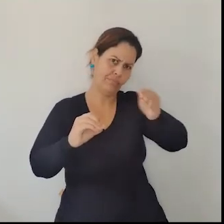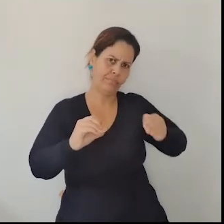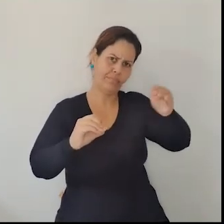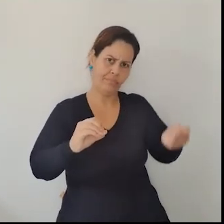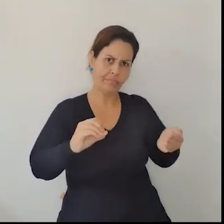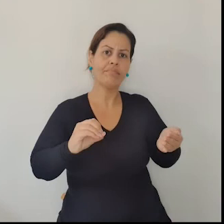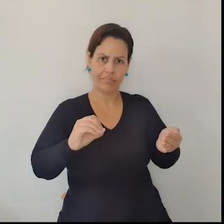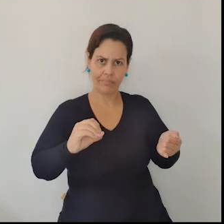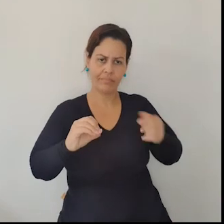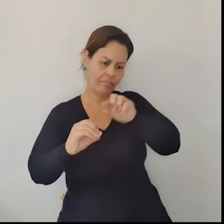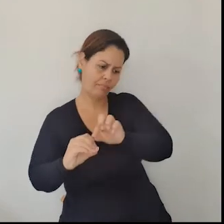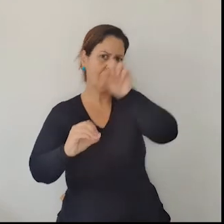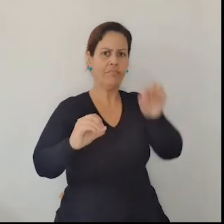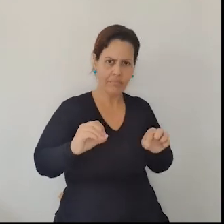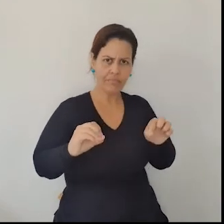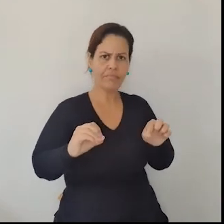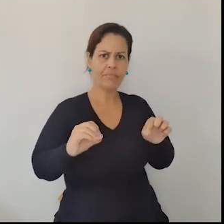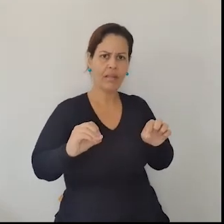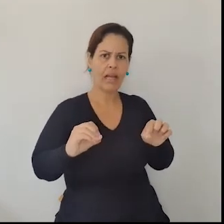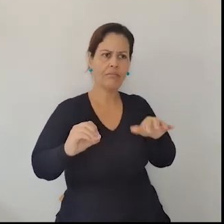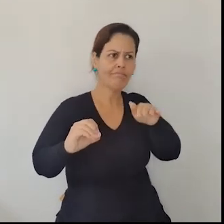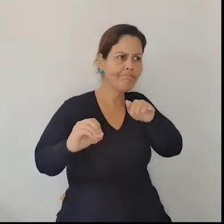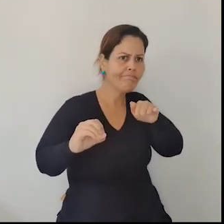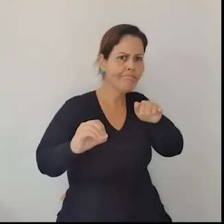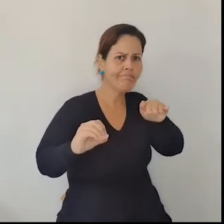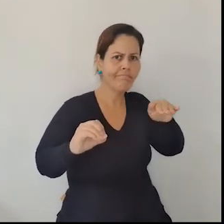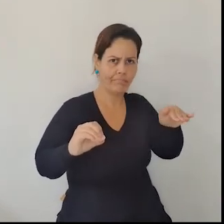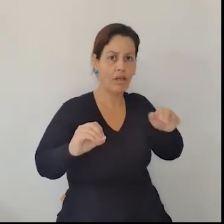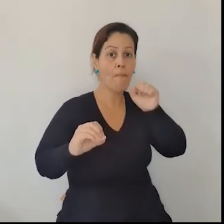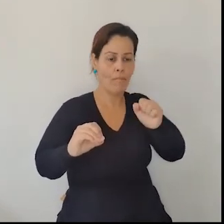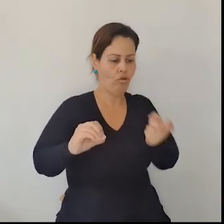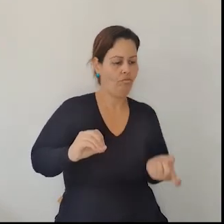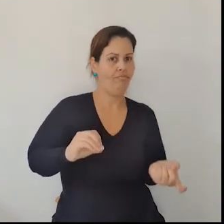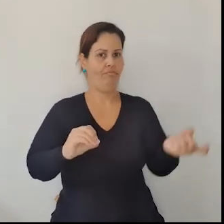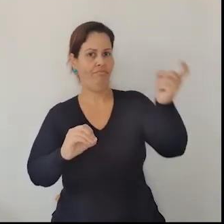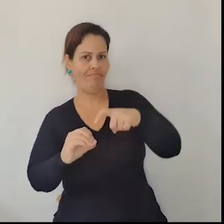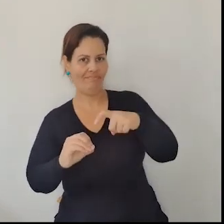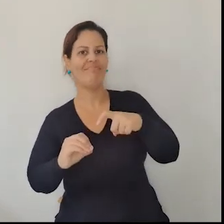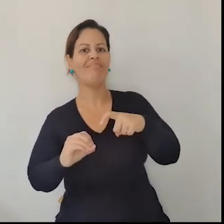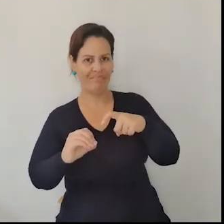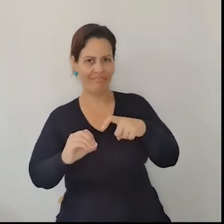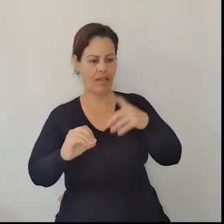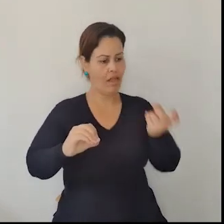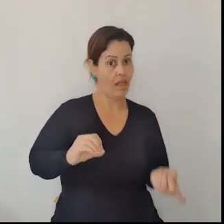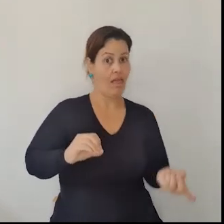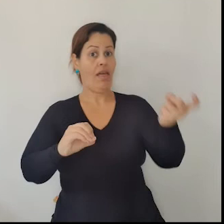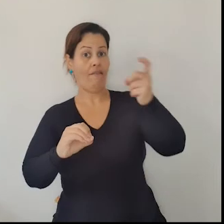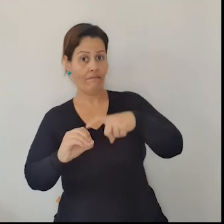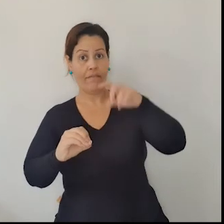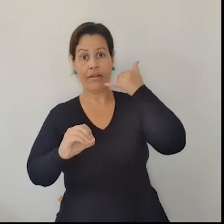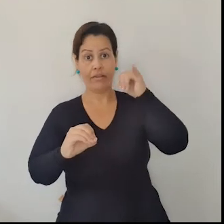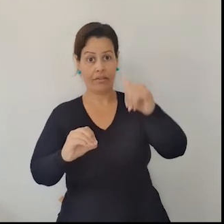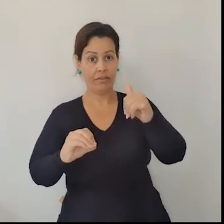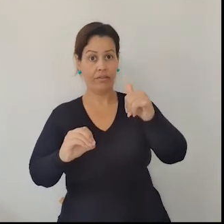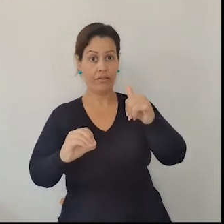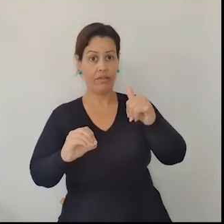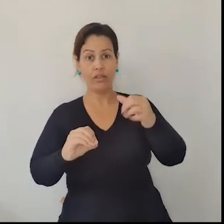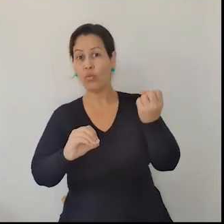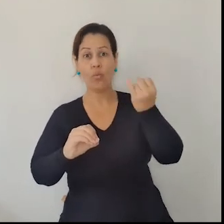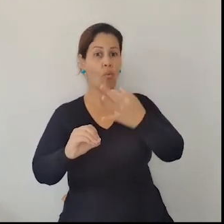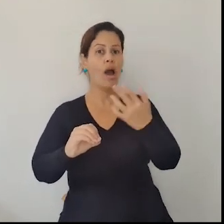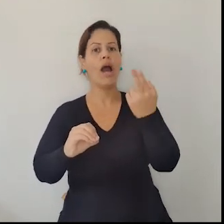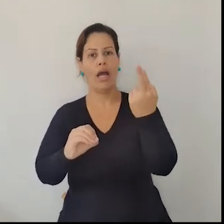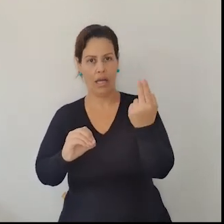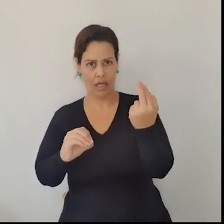uma camada de maior energia fica instável e tende a voltar à sua camada de origem. Nessa volta, ele